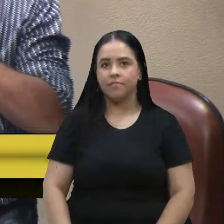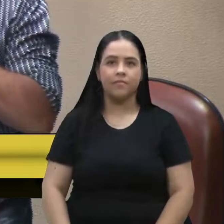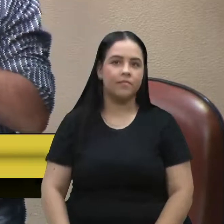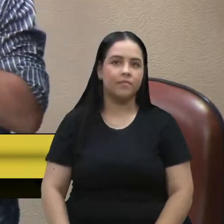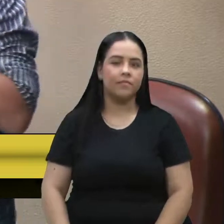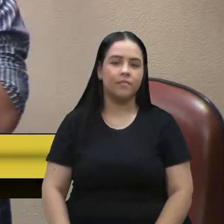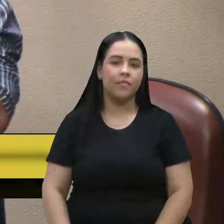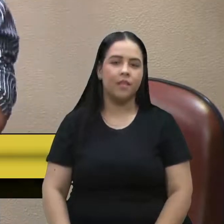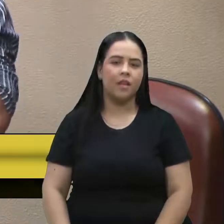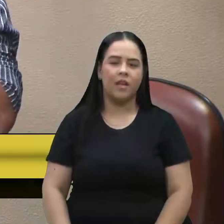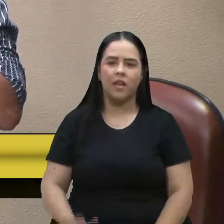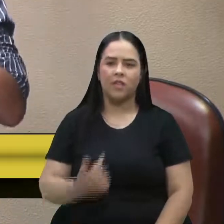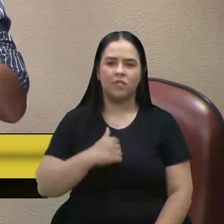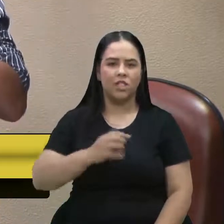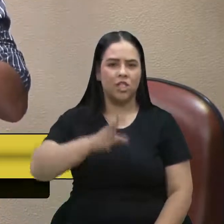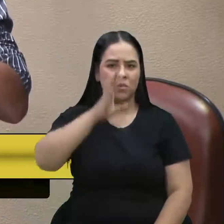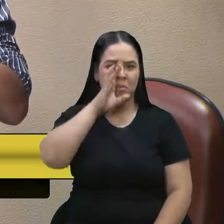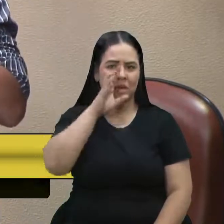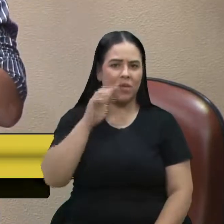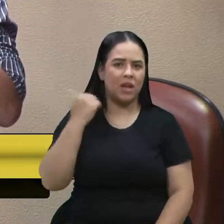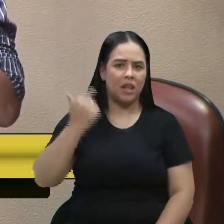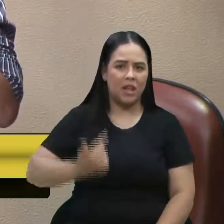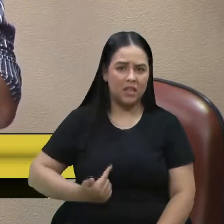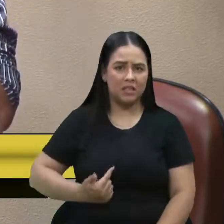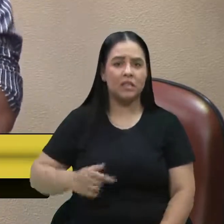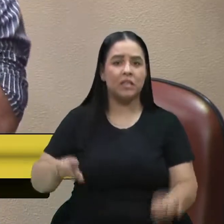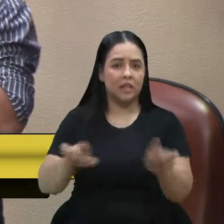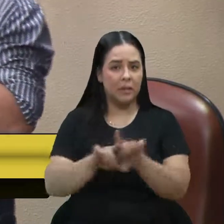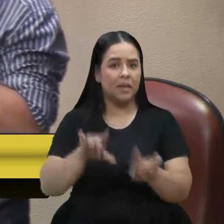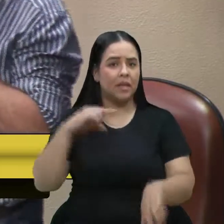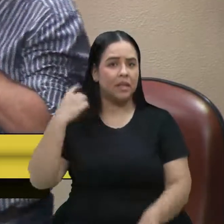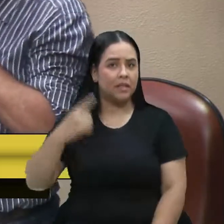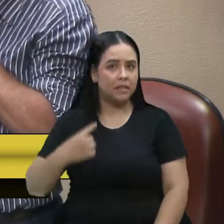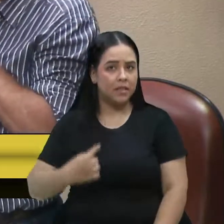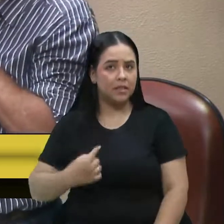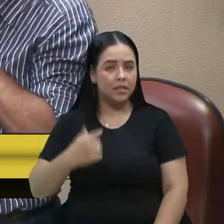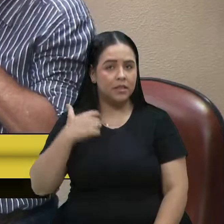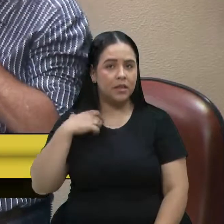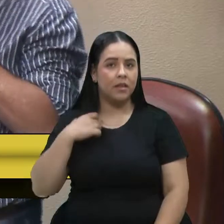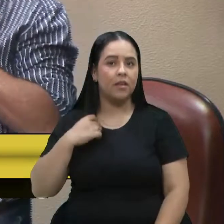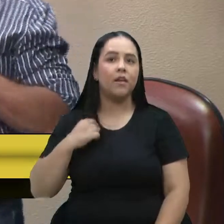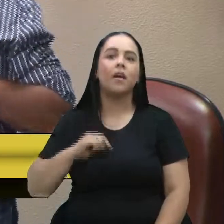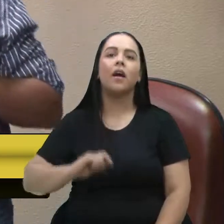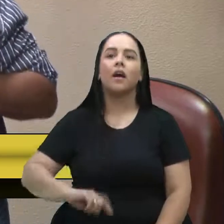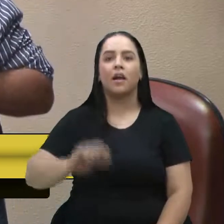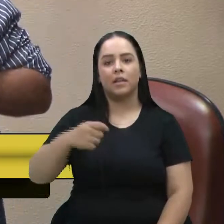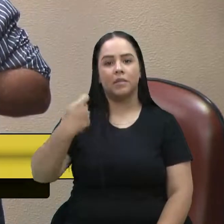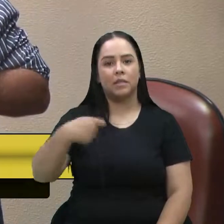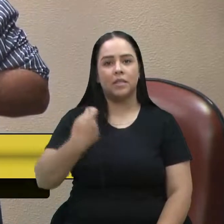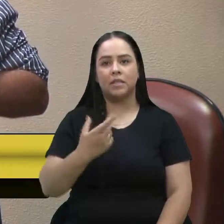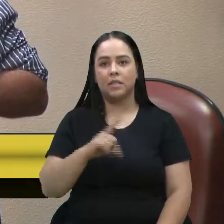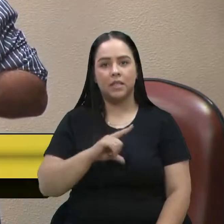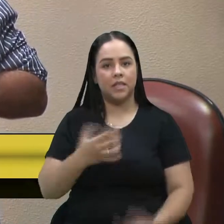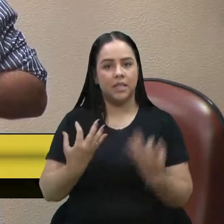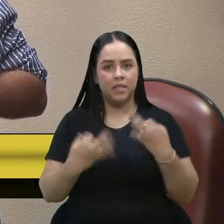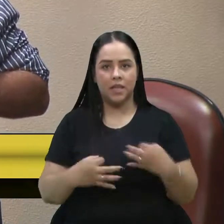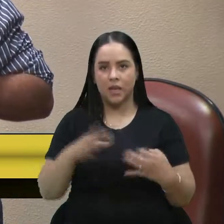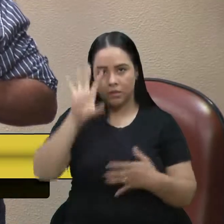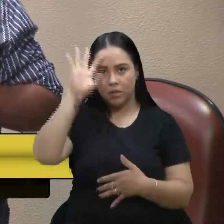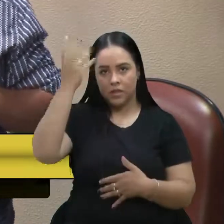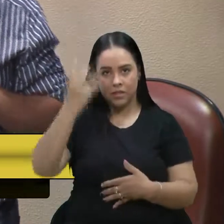Tenho muita admiração pela Gladys, tenho muita admiração pela Denise. Então, essa casa tem que ter maturidade para decidir as coisas.